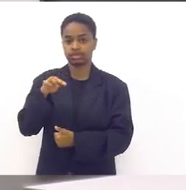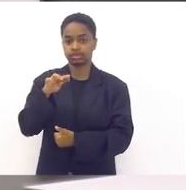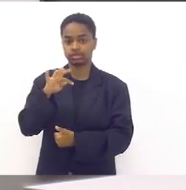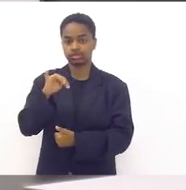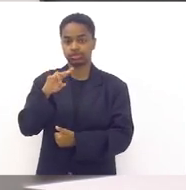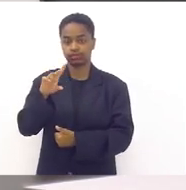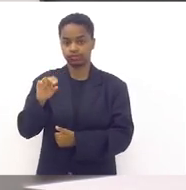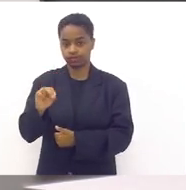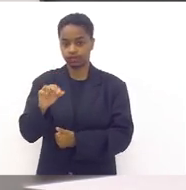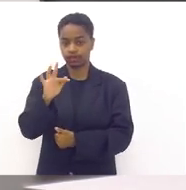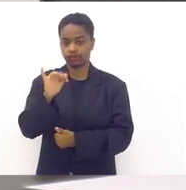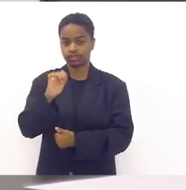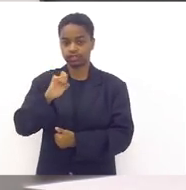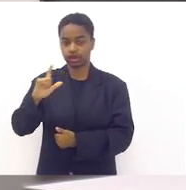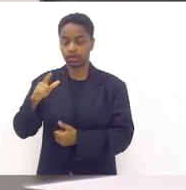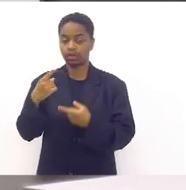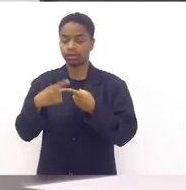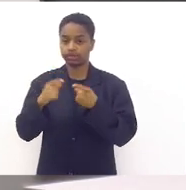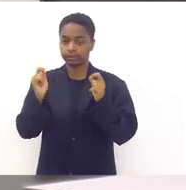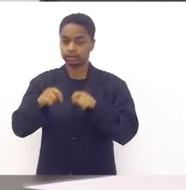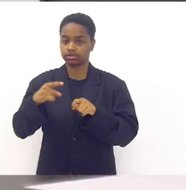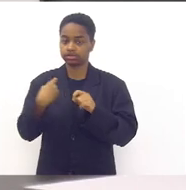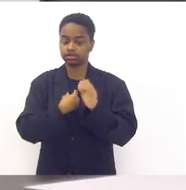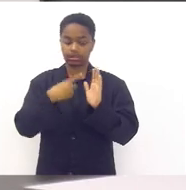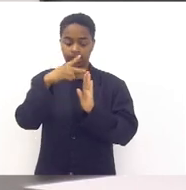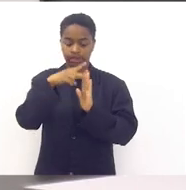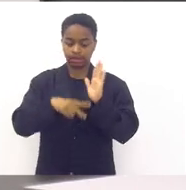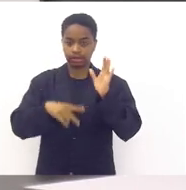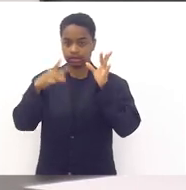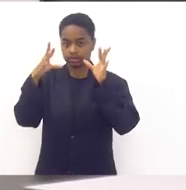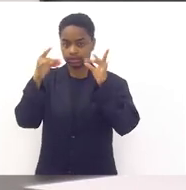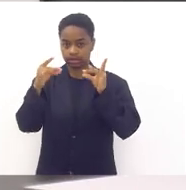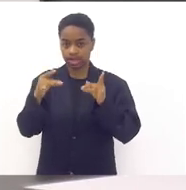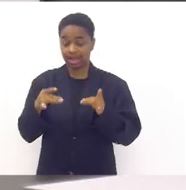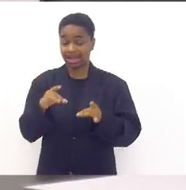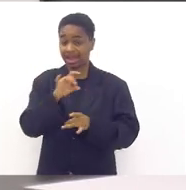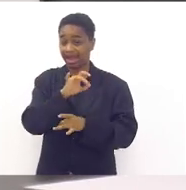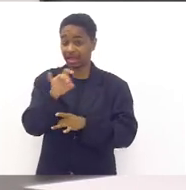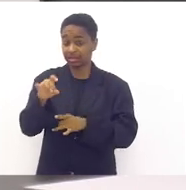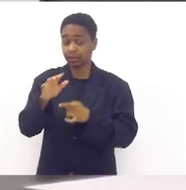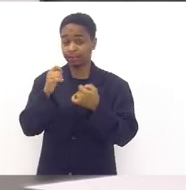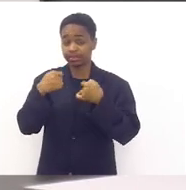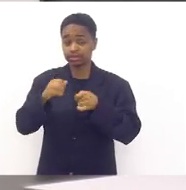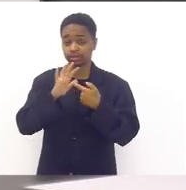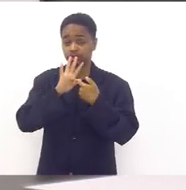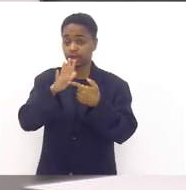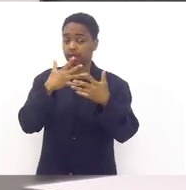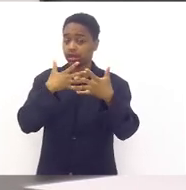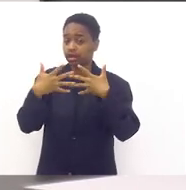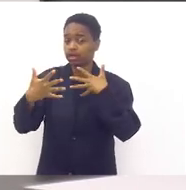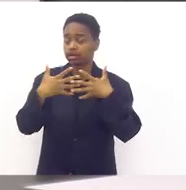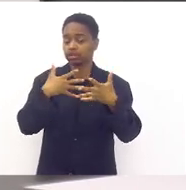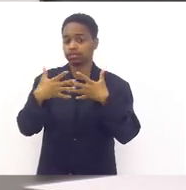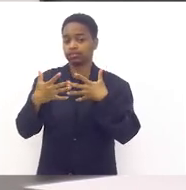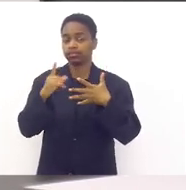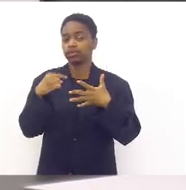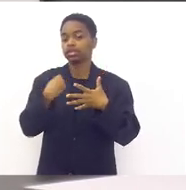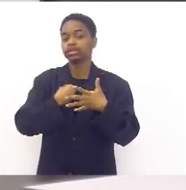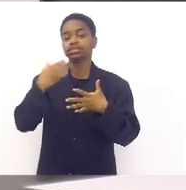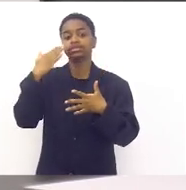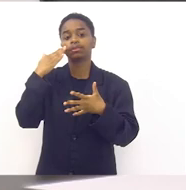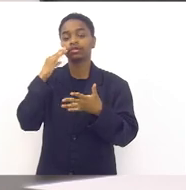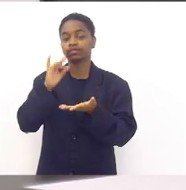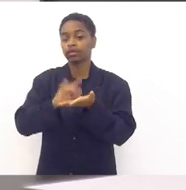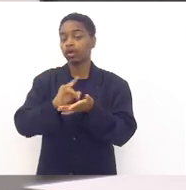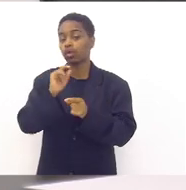lei, declarado, cada um desses, para que tenha transparência, para que a gente possa saber qual é o impacto